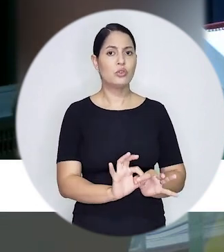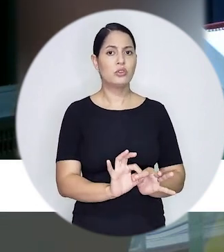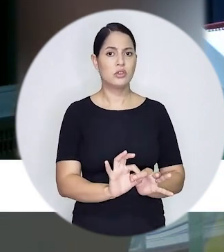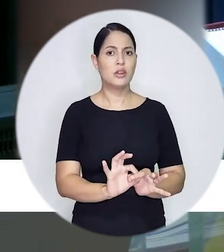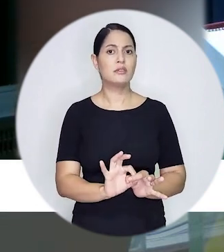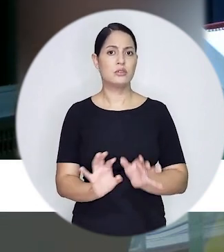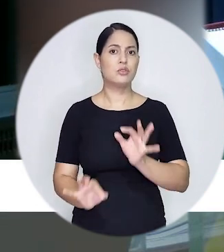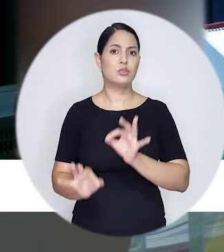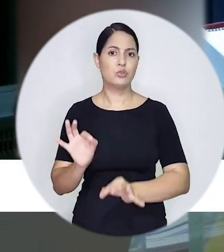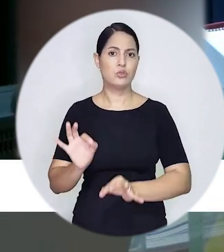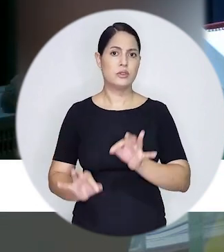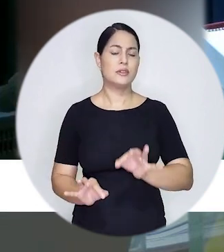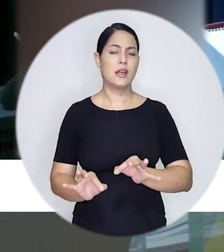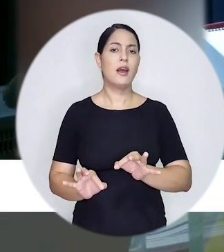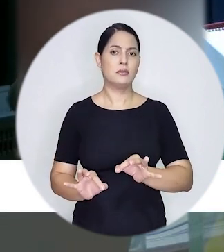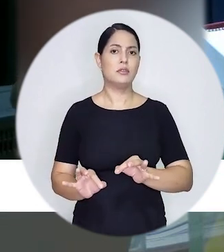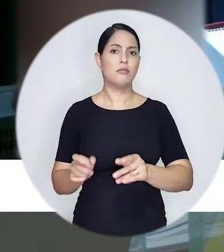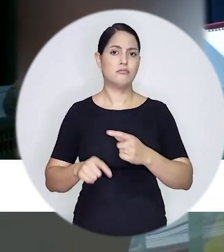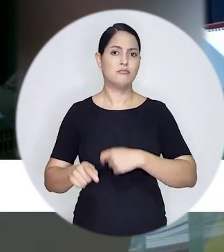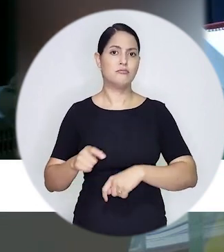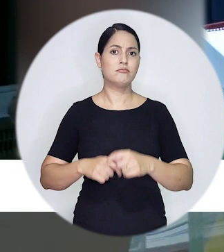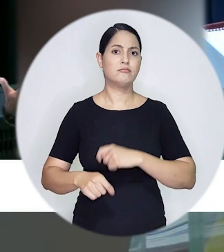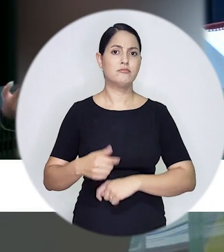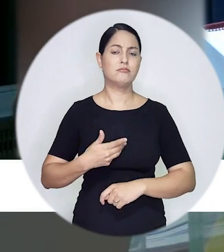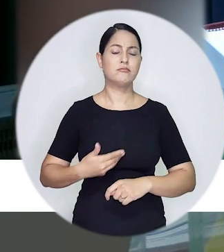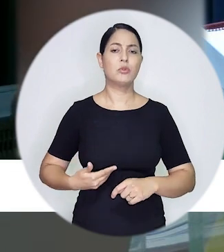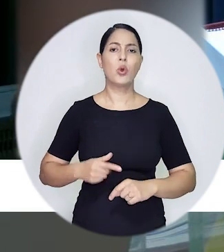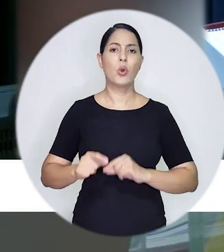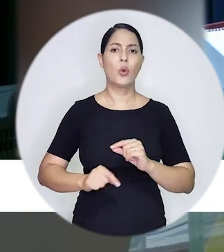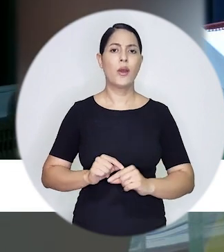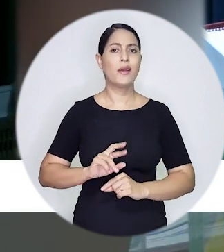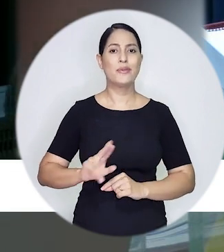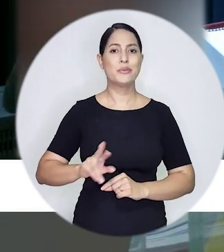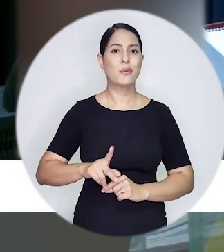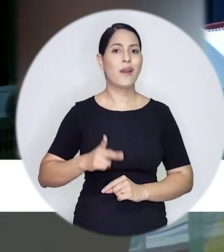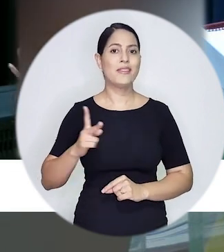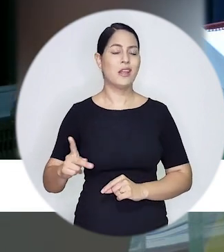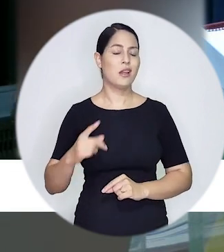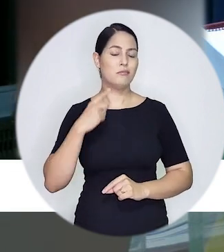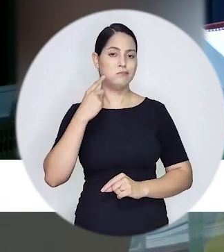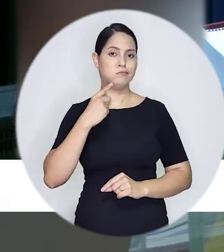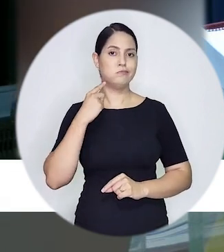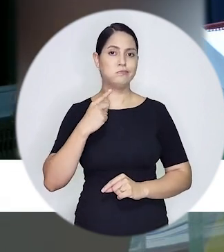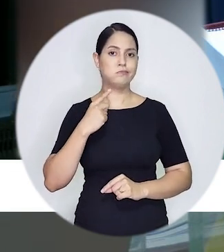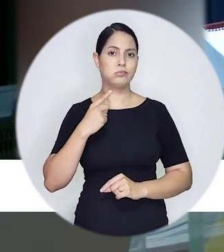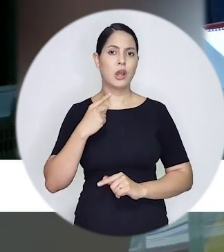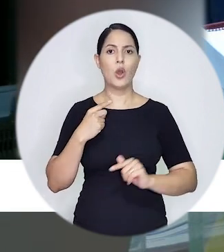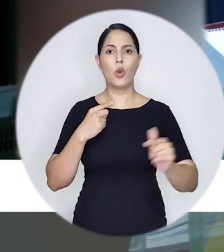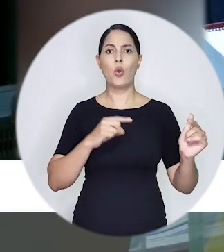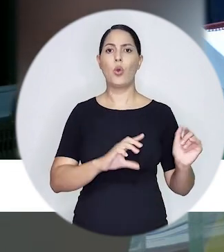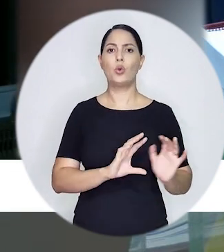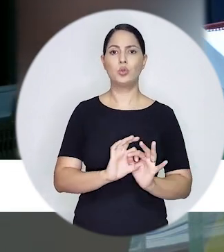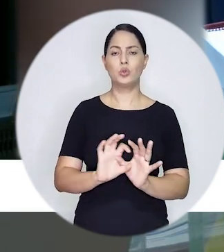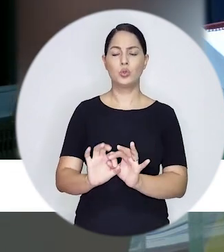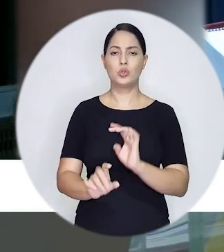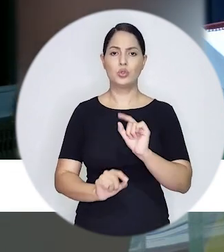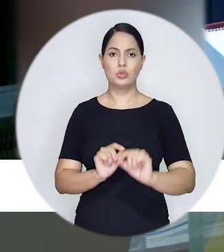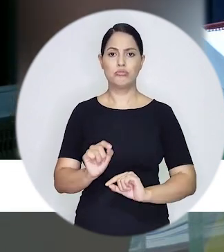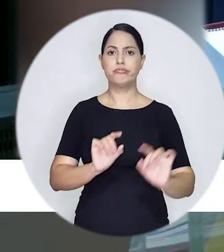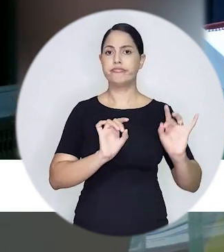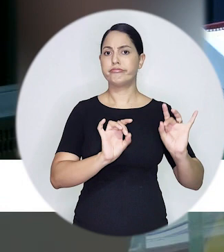Juizados da Fazenda Pública não se destina ao advogado, né? A analogia se aplica em situações